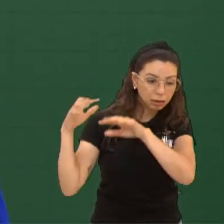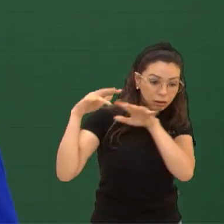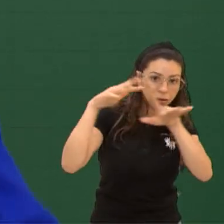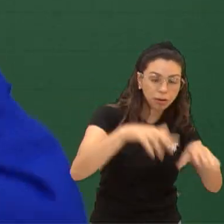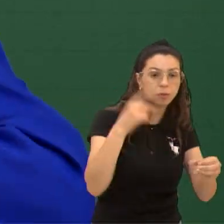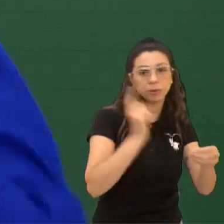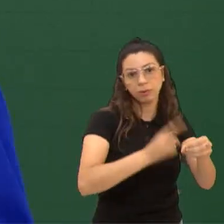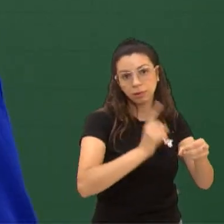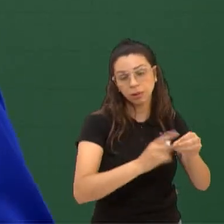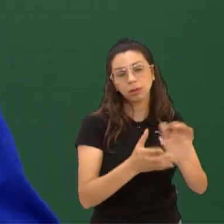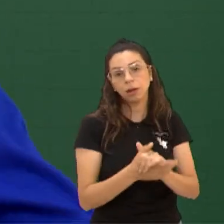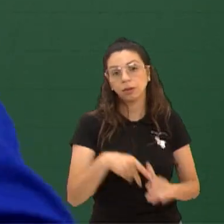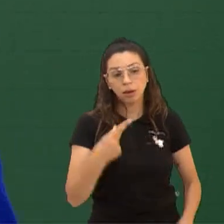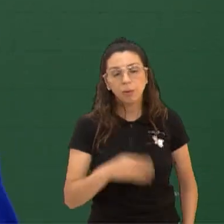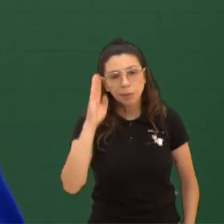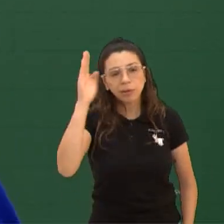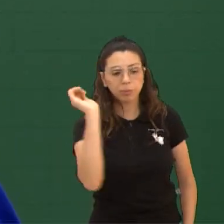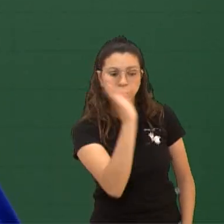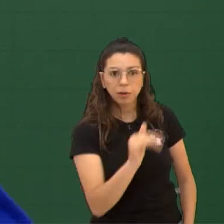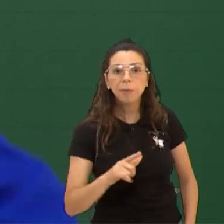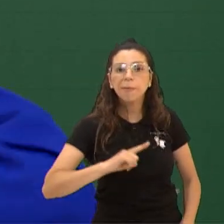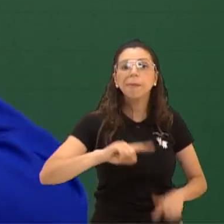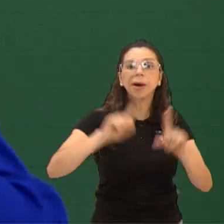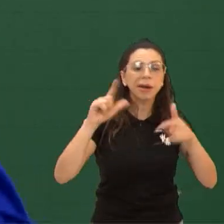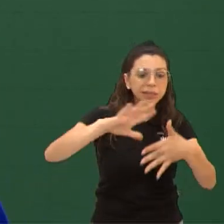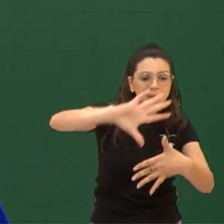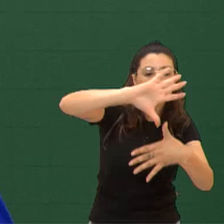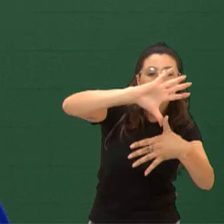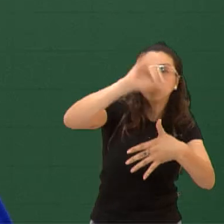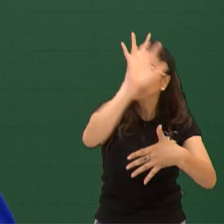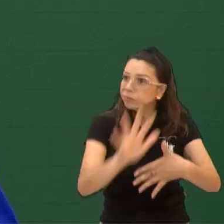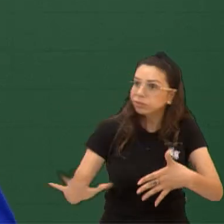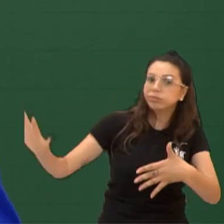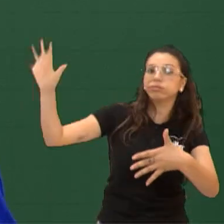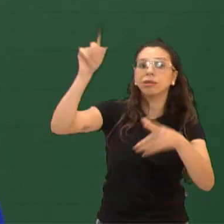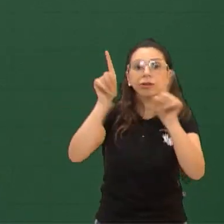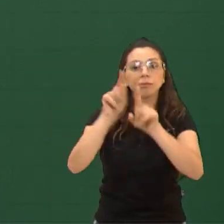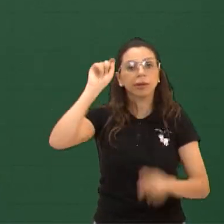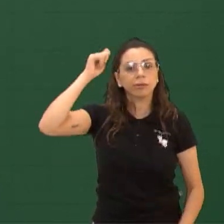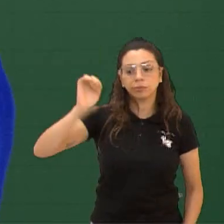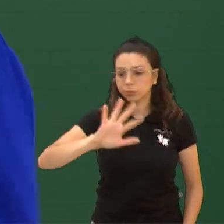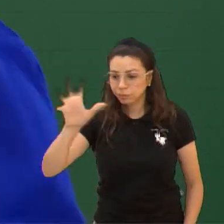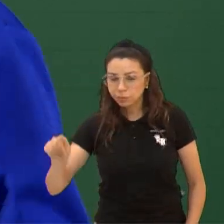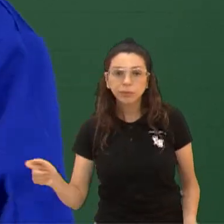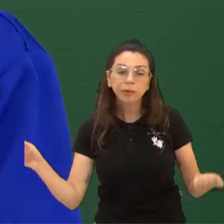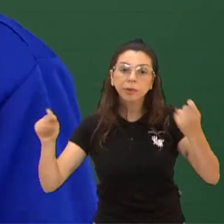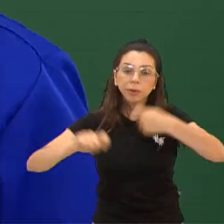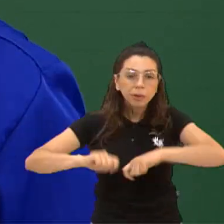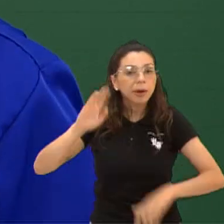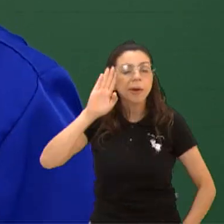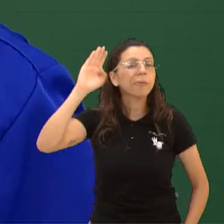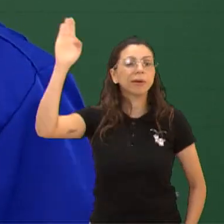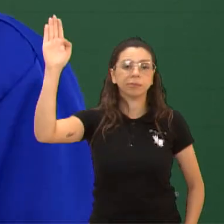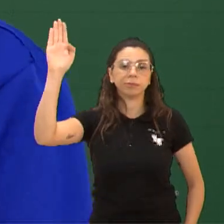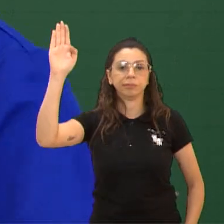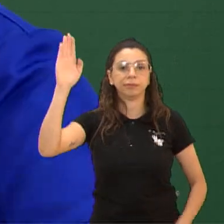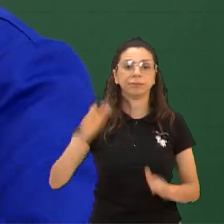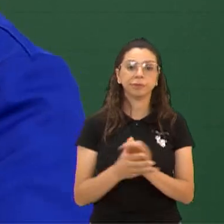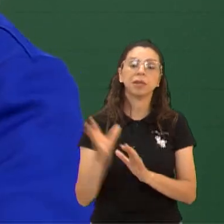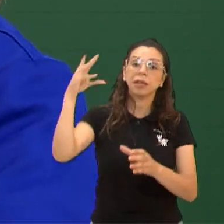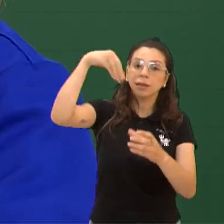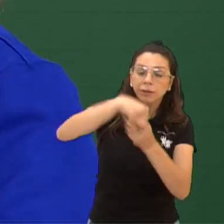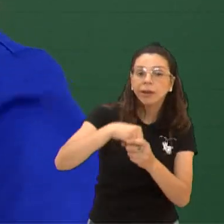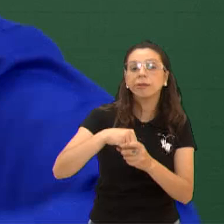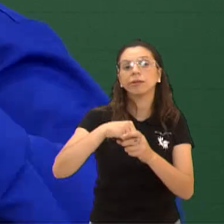só no Brasil, como na América como um todo, como no continente africano como um todo. Então, é ponto predominante dentro